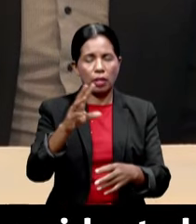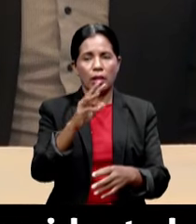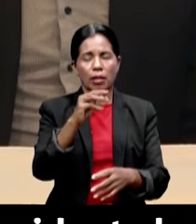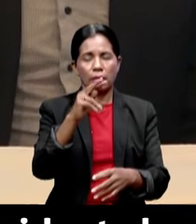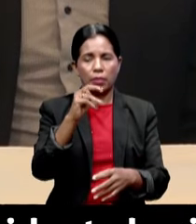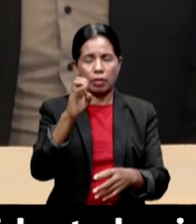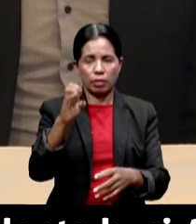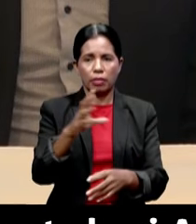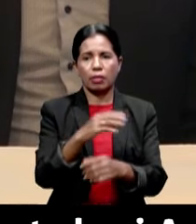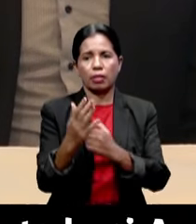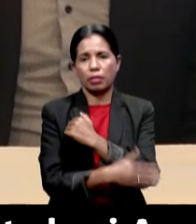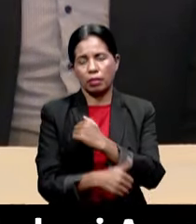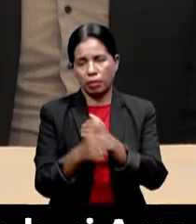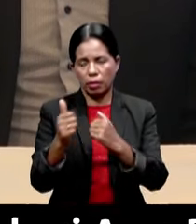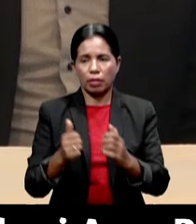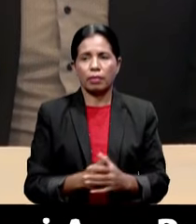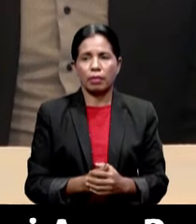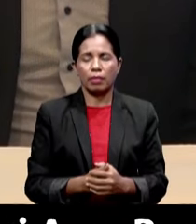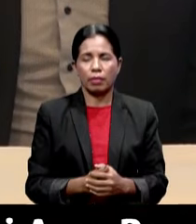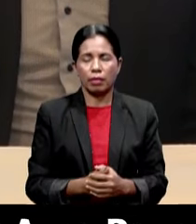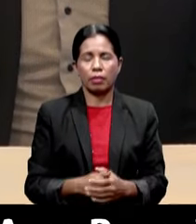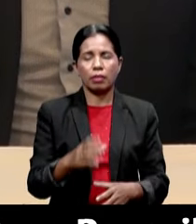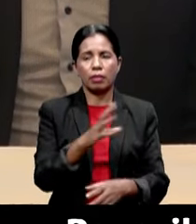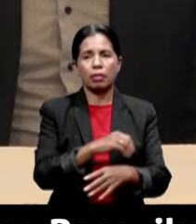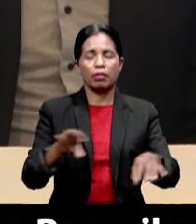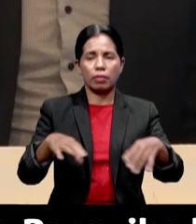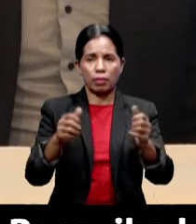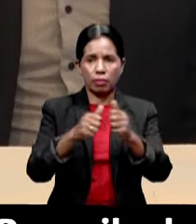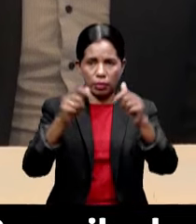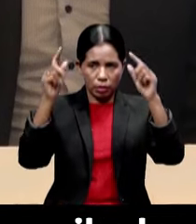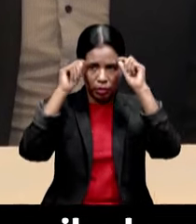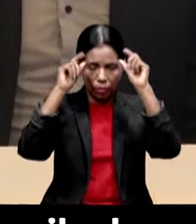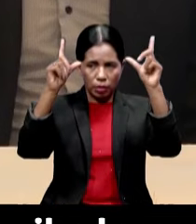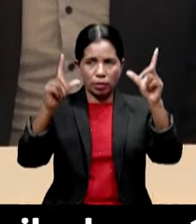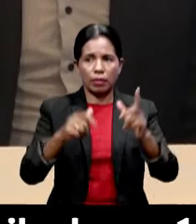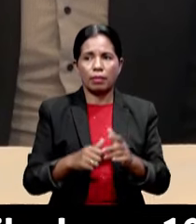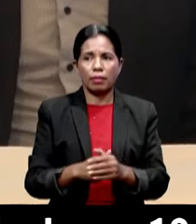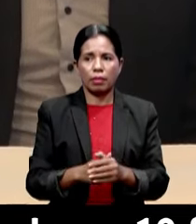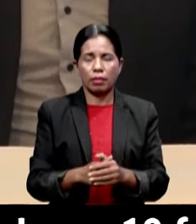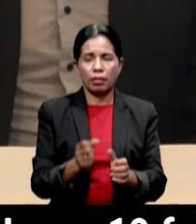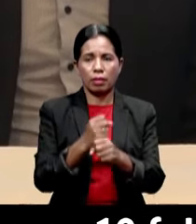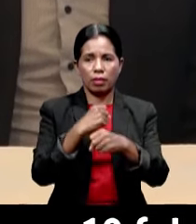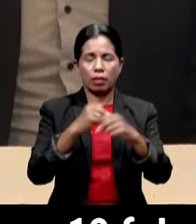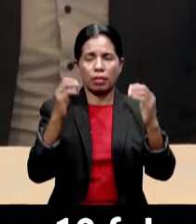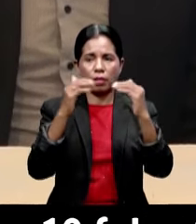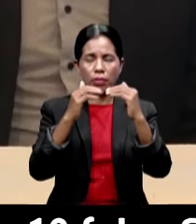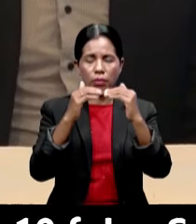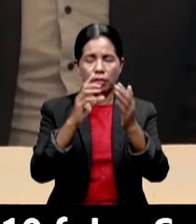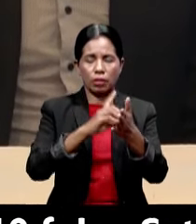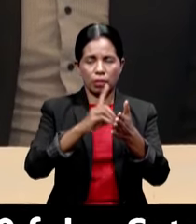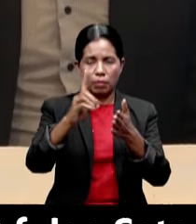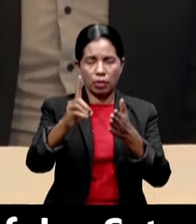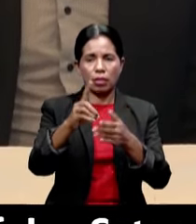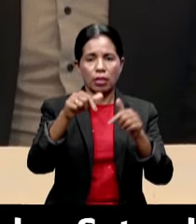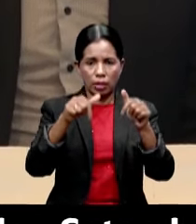Negócios Estrangeiros e Cooperação de Timor-Leste. Ao encontro Semanané e